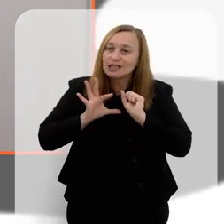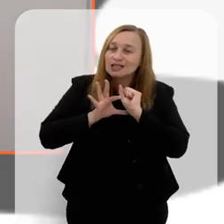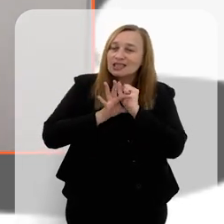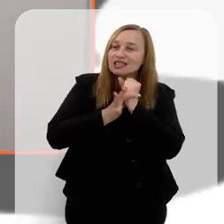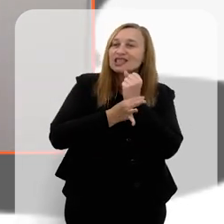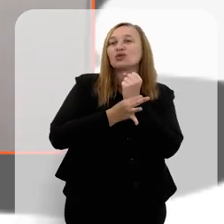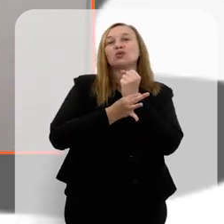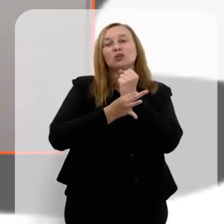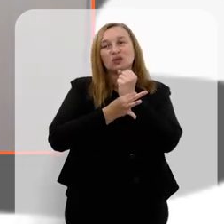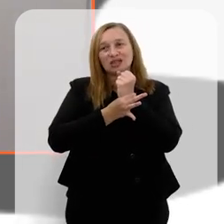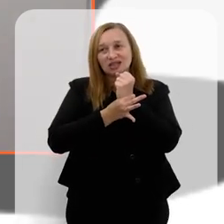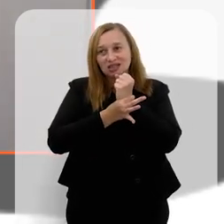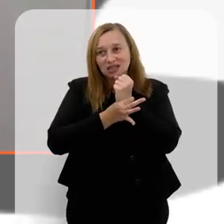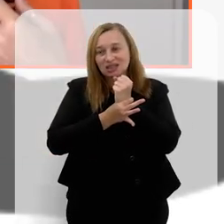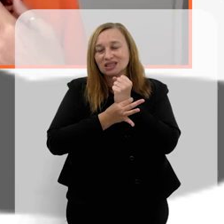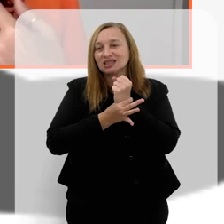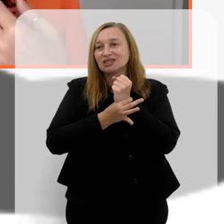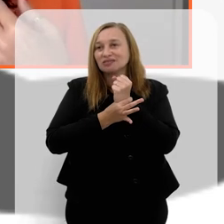uma segurança,